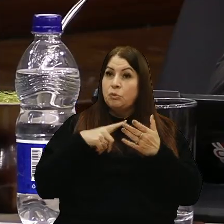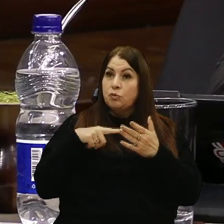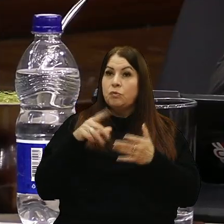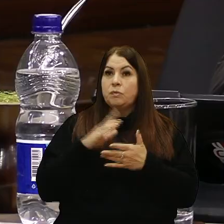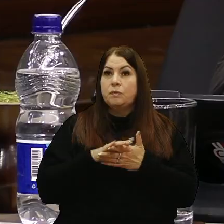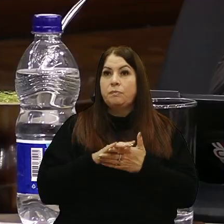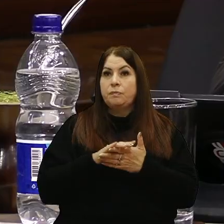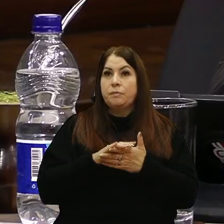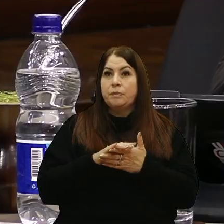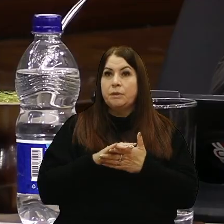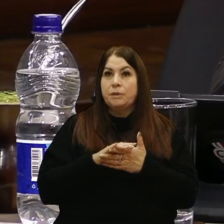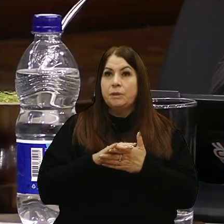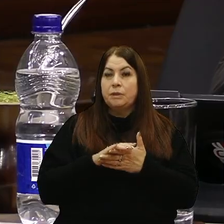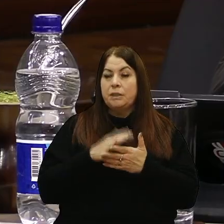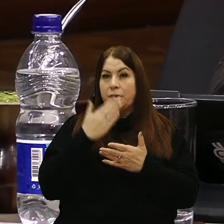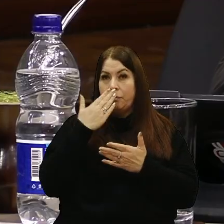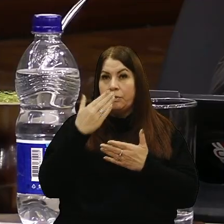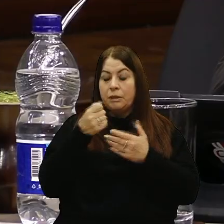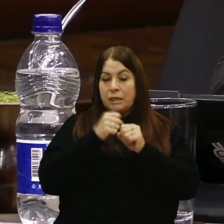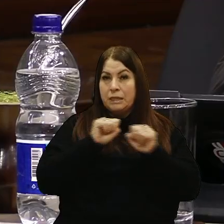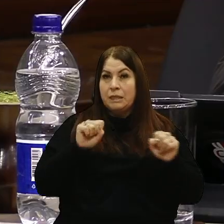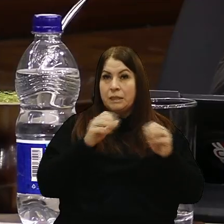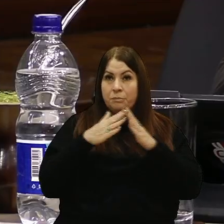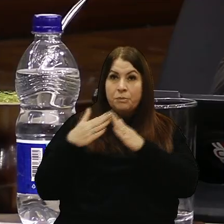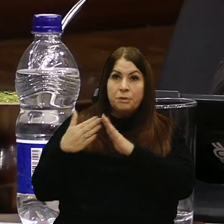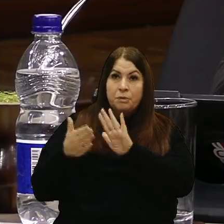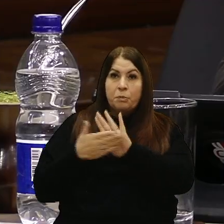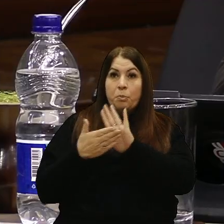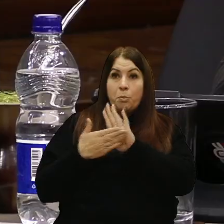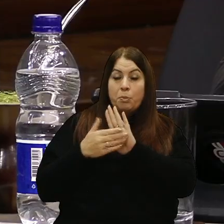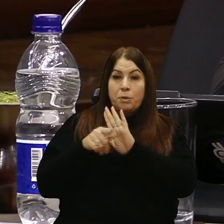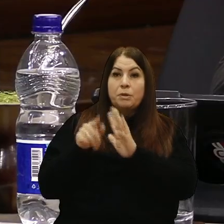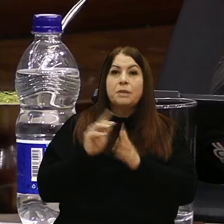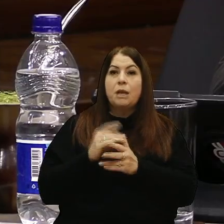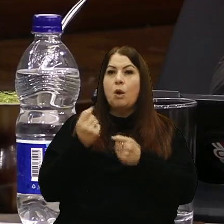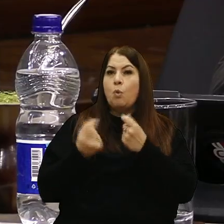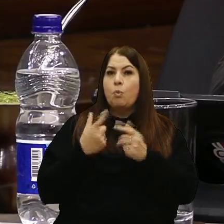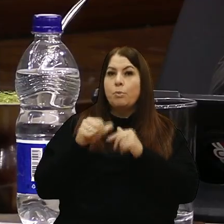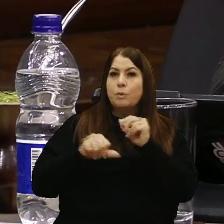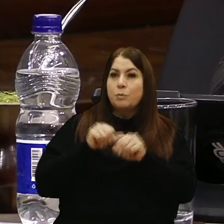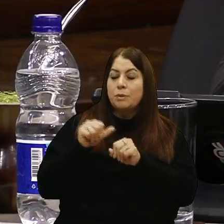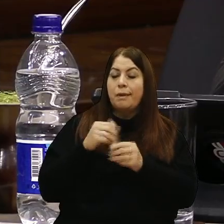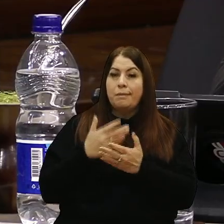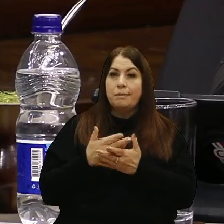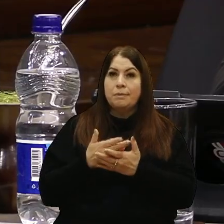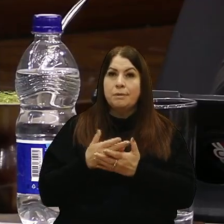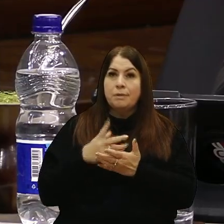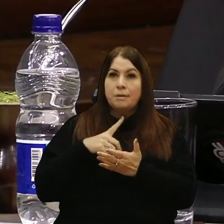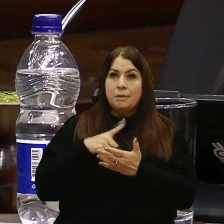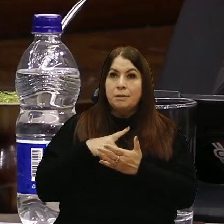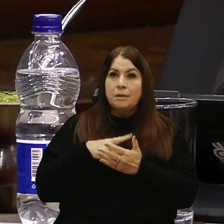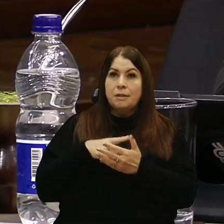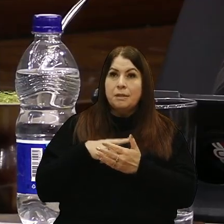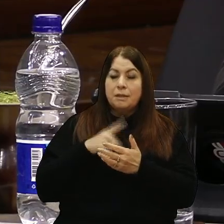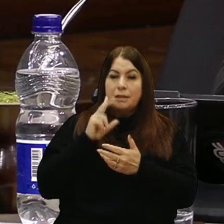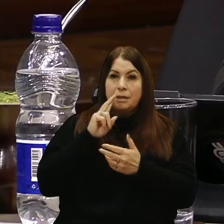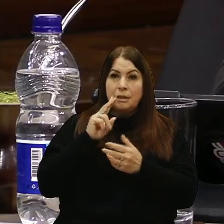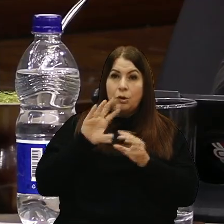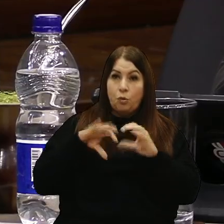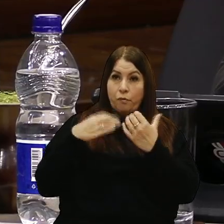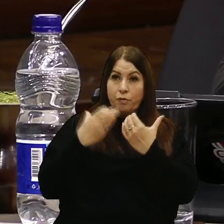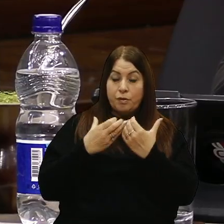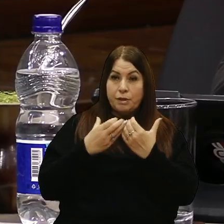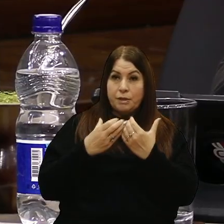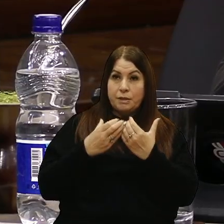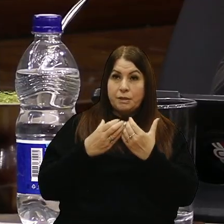tivemos frente à Secretaria de Habitação, a gente propôs algumas mudanças. A gente teve uma conferência municipal de